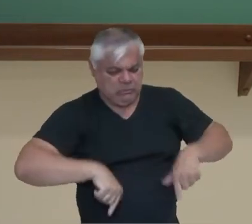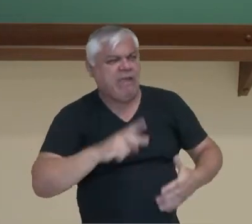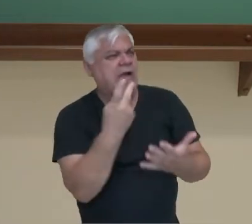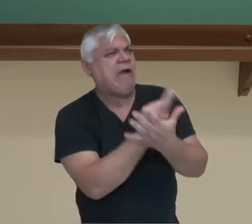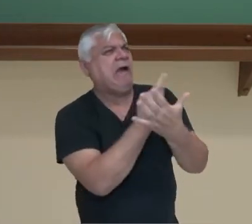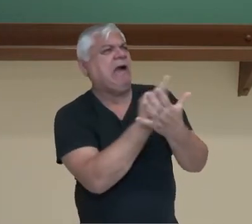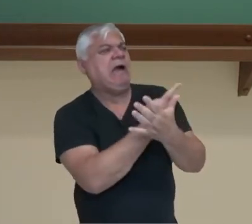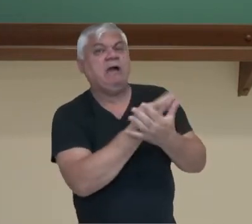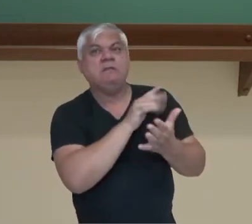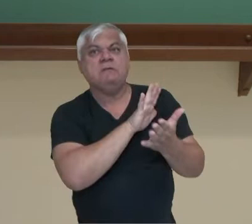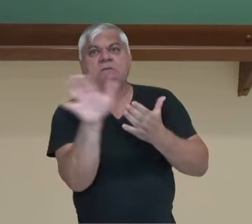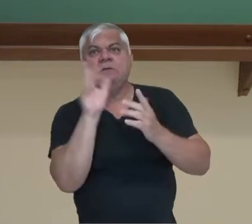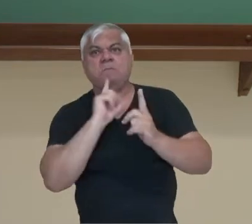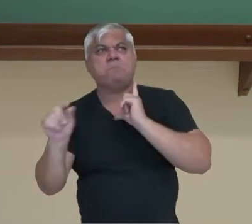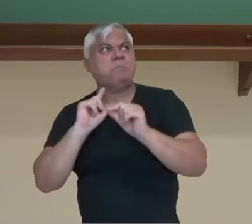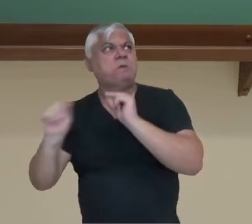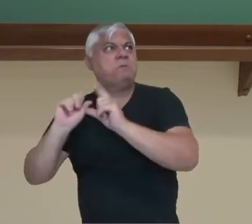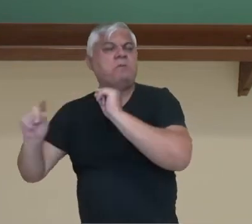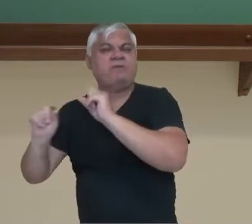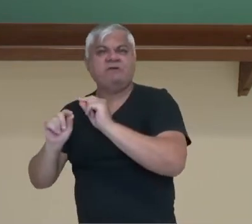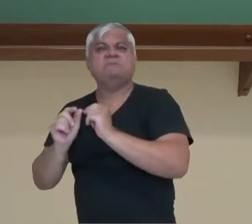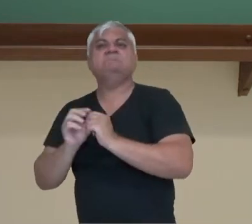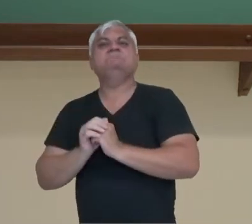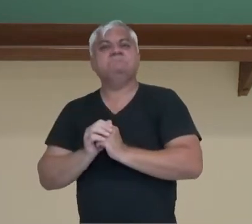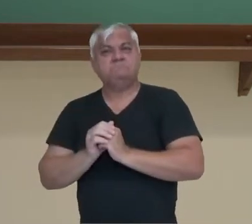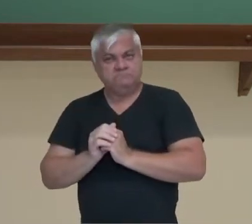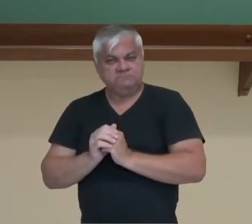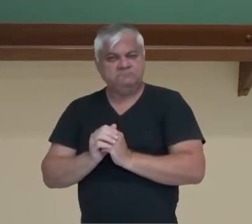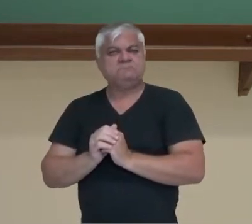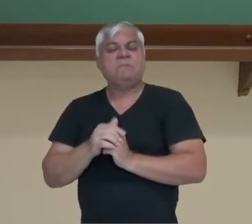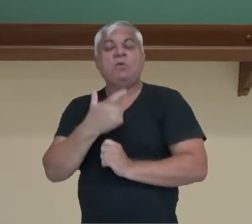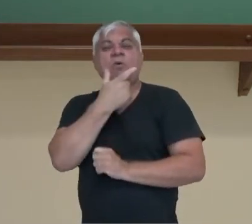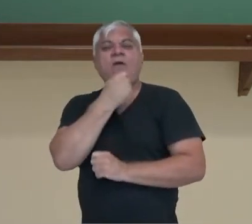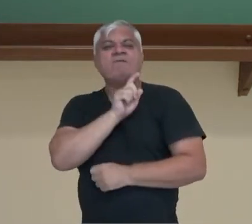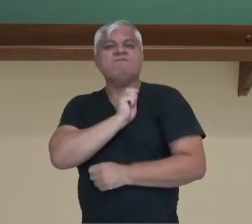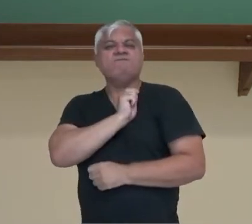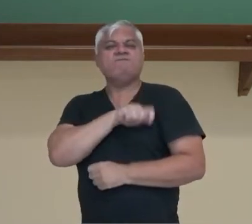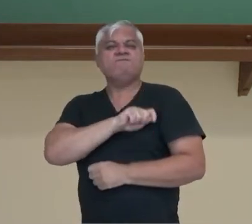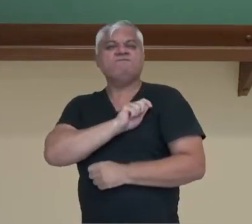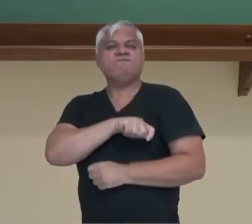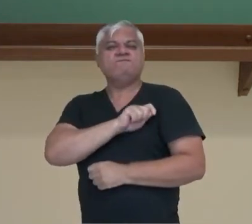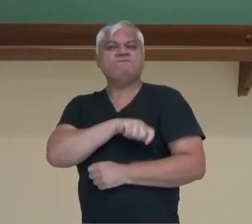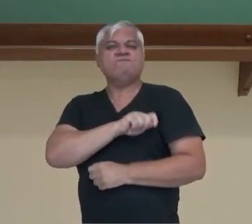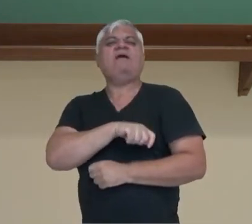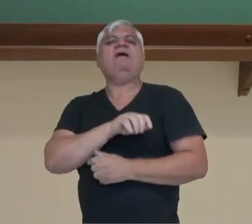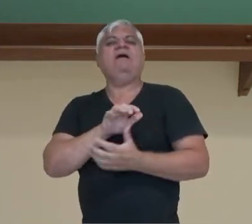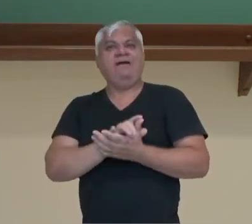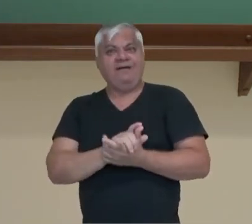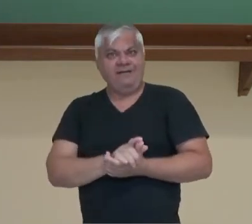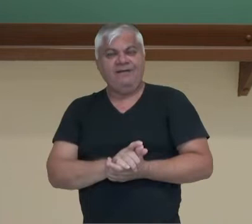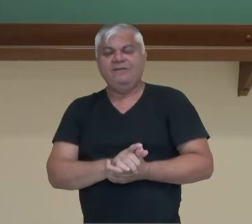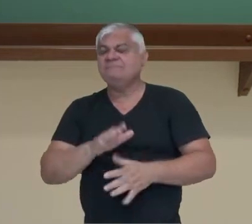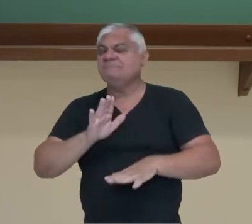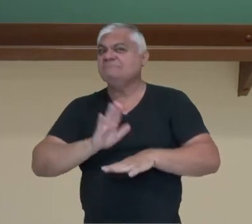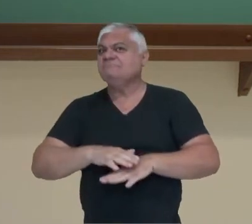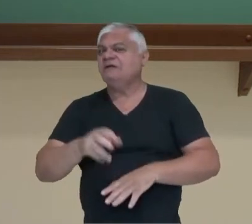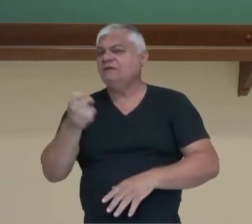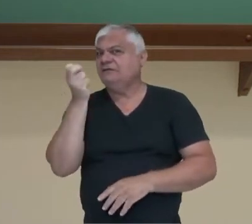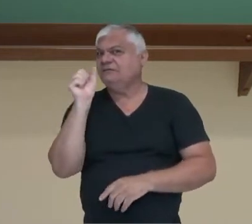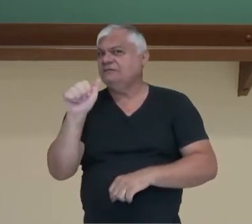Uns começaram a fugir. Aham, ele pregou a peça, uma das pérolas mais